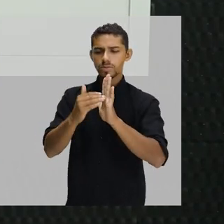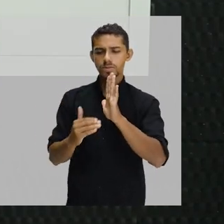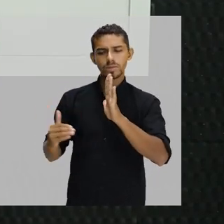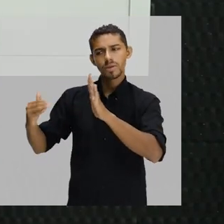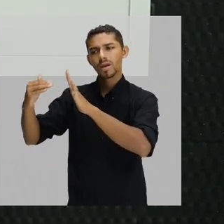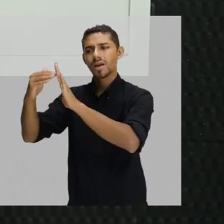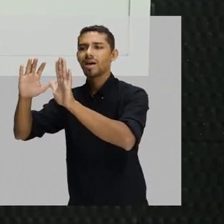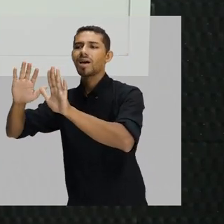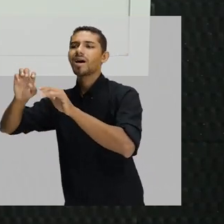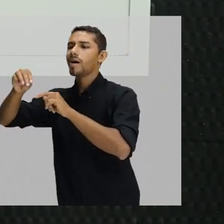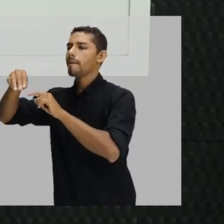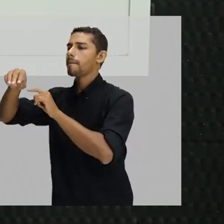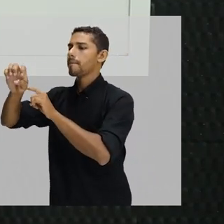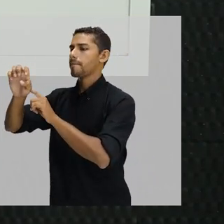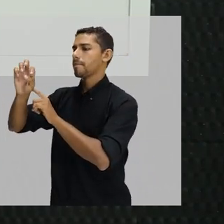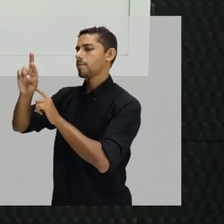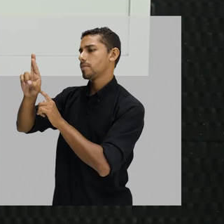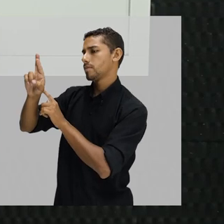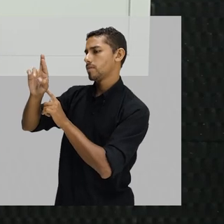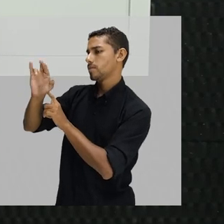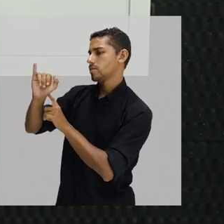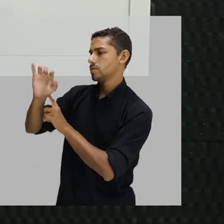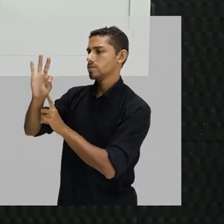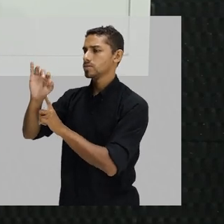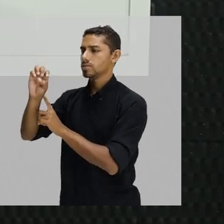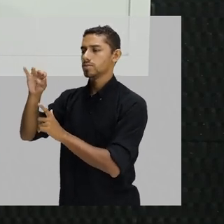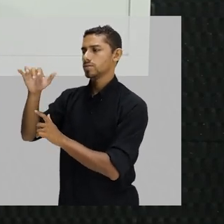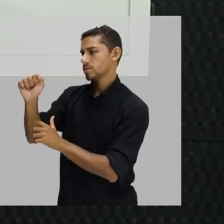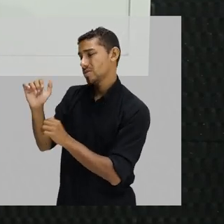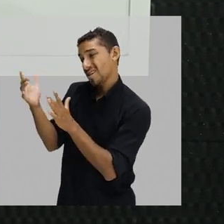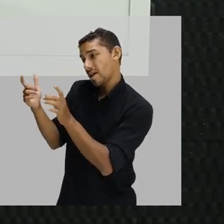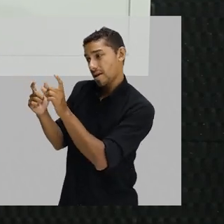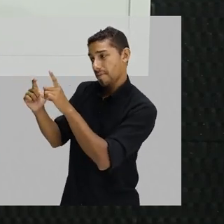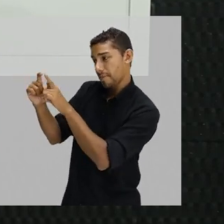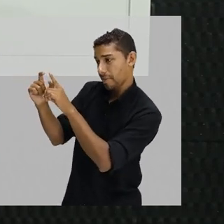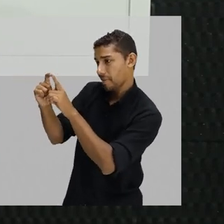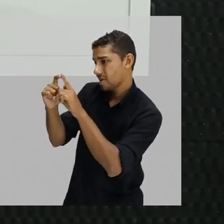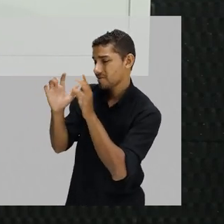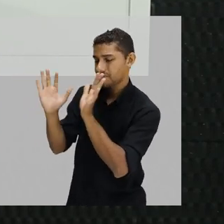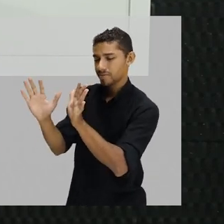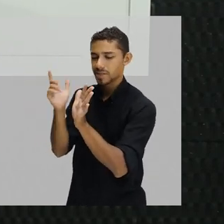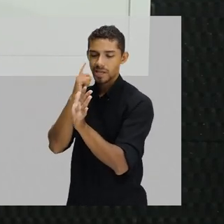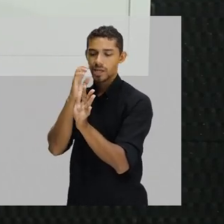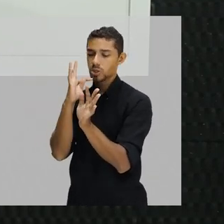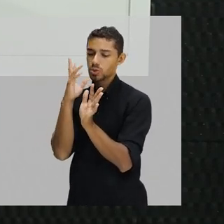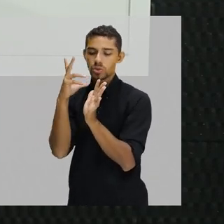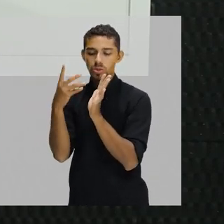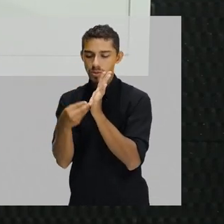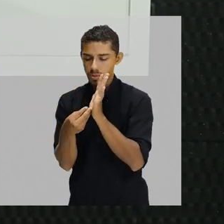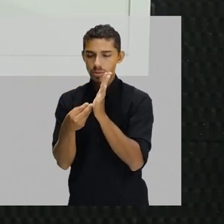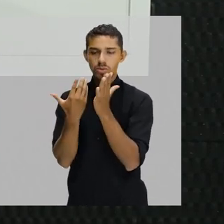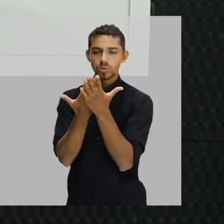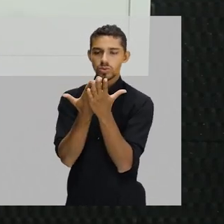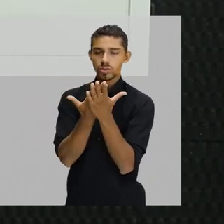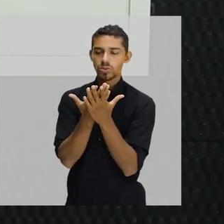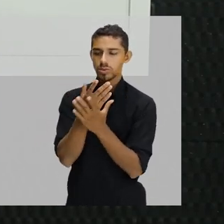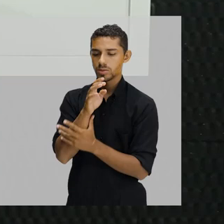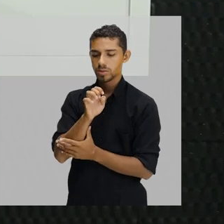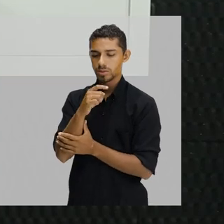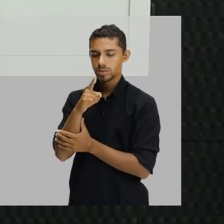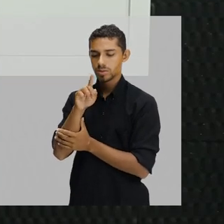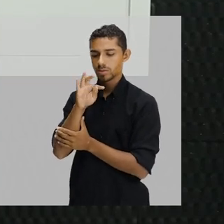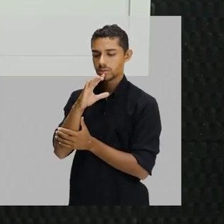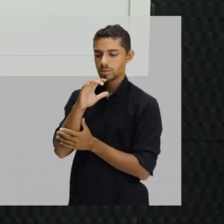etimologia, né? Não só a menor etimologia da palavra vai fazer a toda a perfiguração do estudo ético na